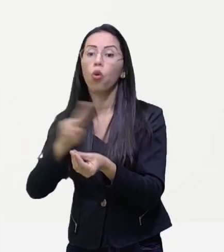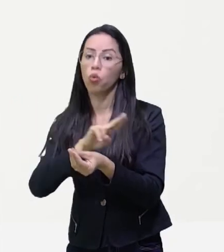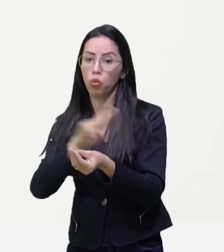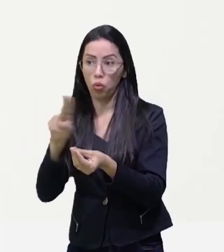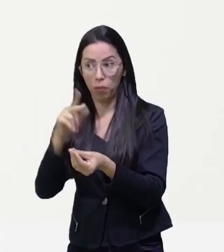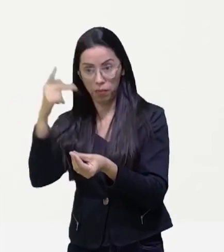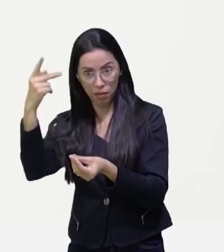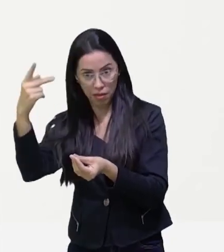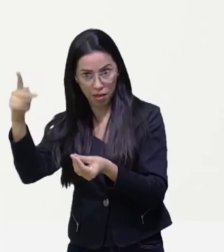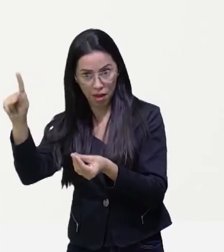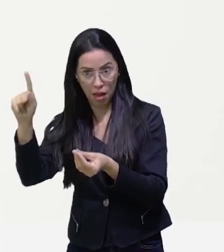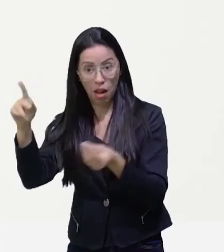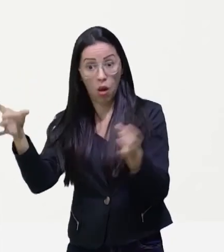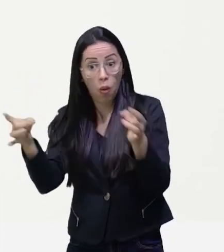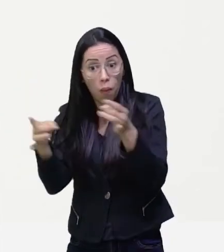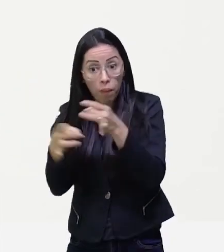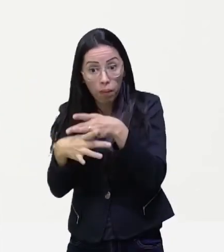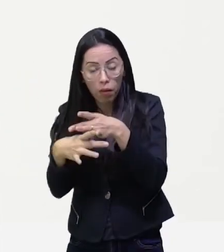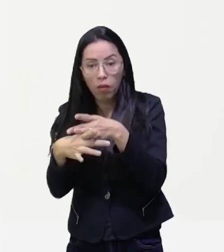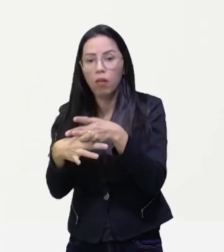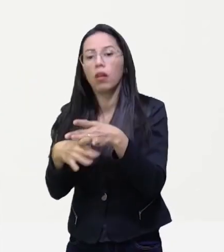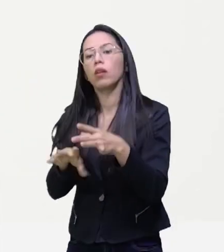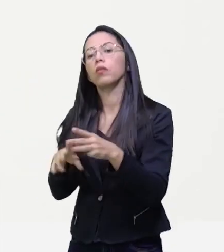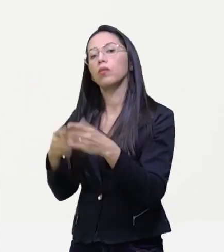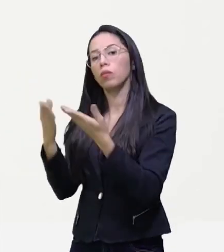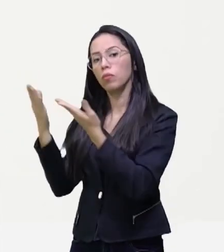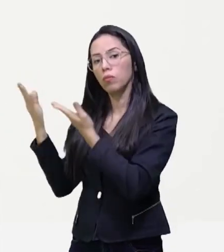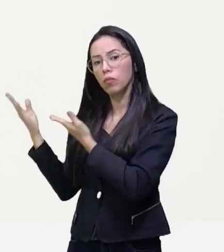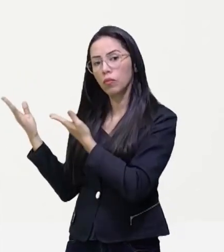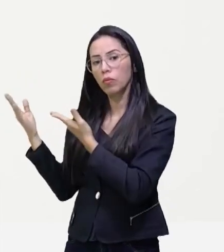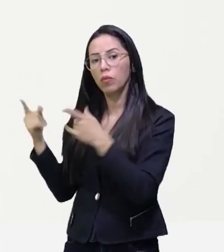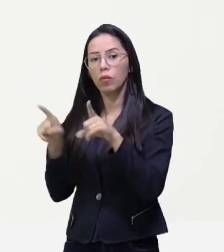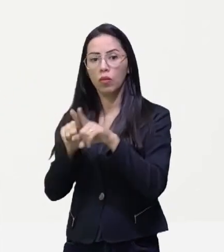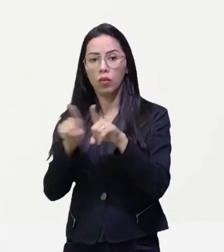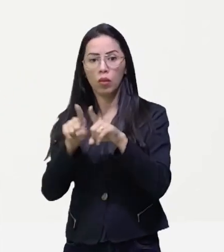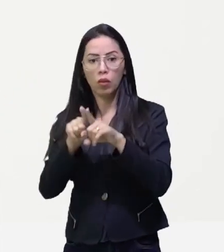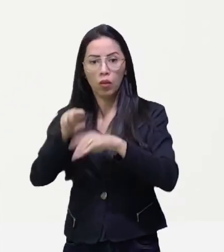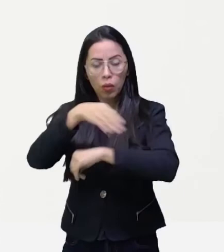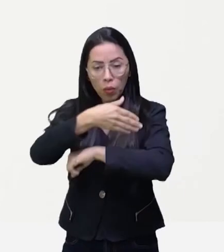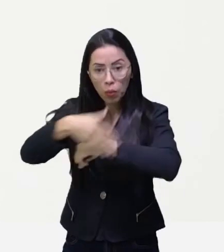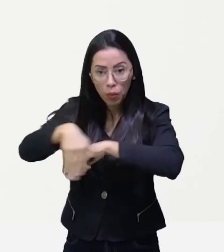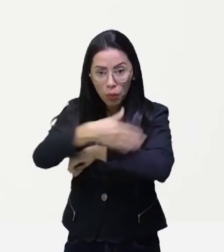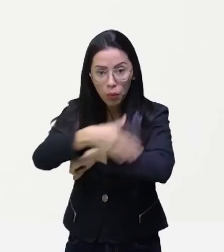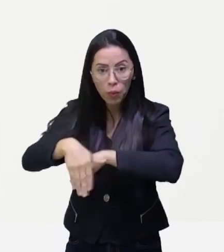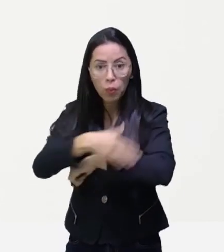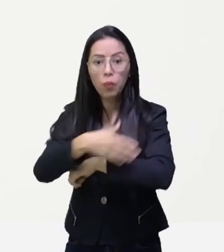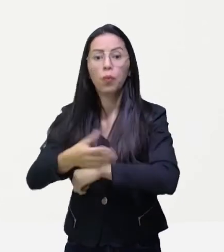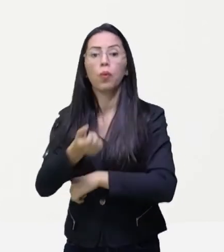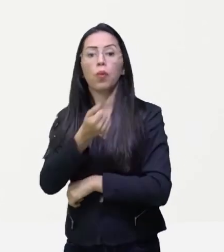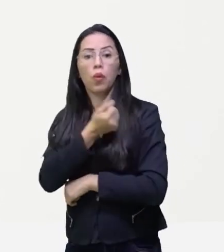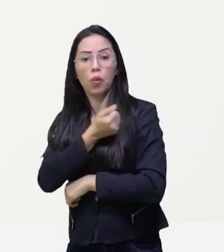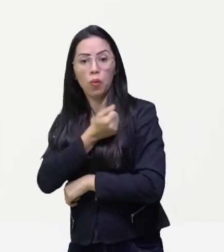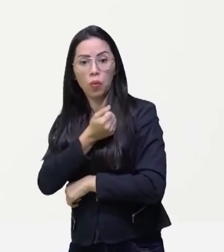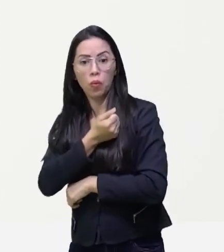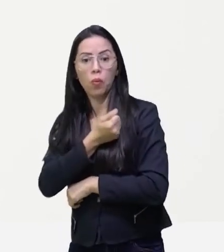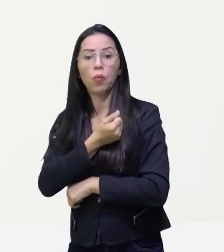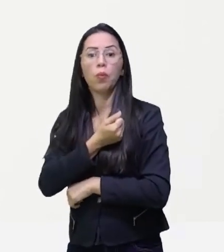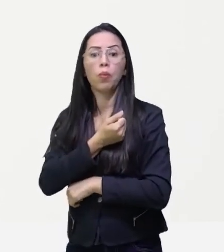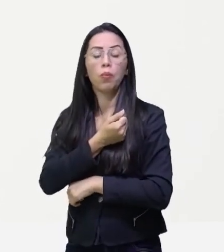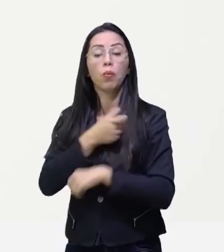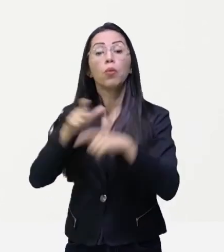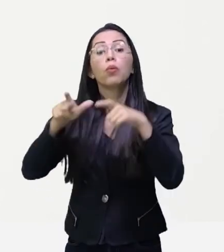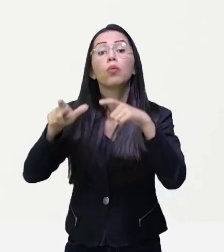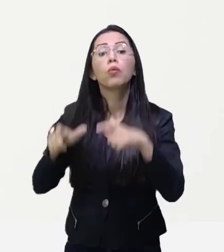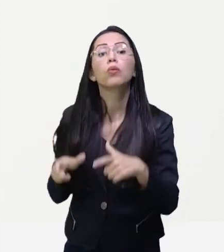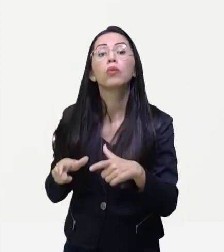muitas ruas 9, né? Então, preciso colocar completo. Rua tal, número tal, bairro tal,